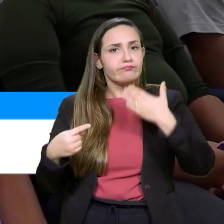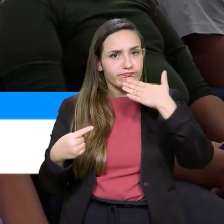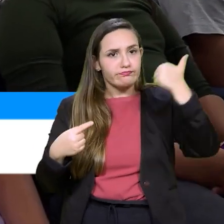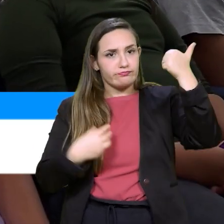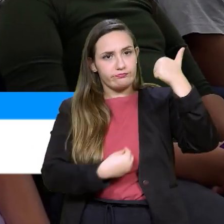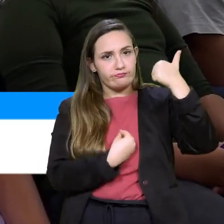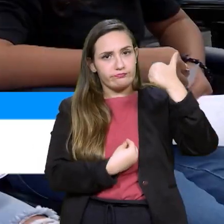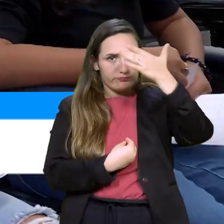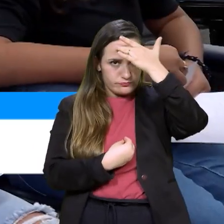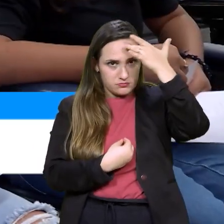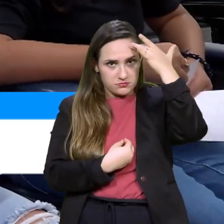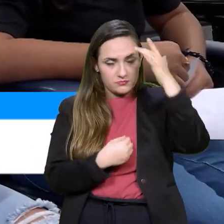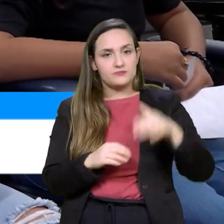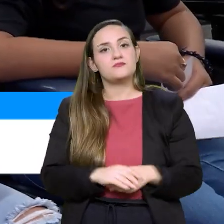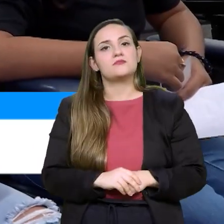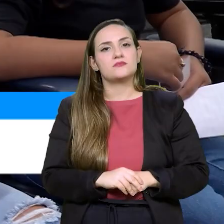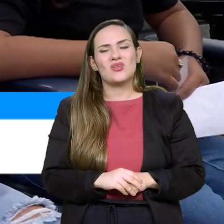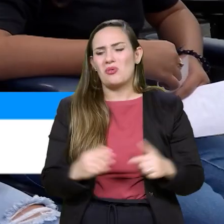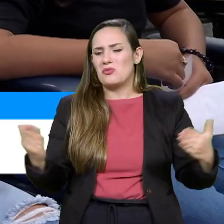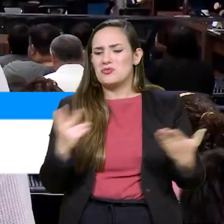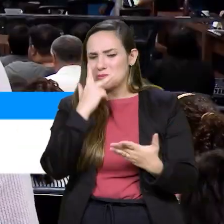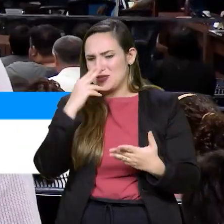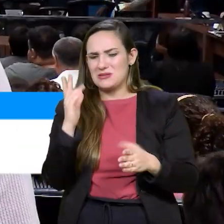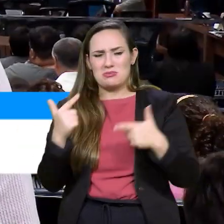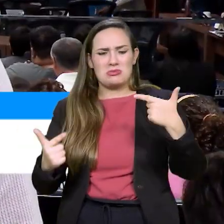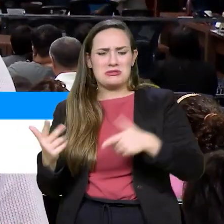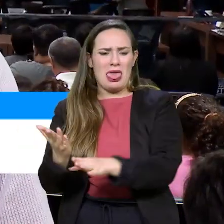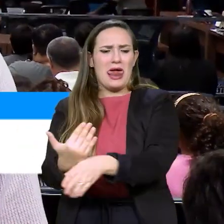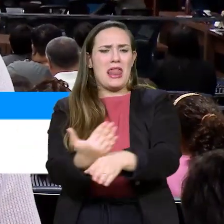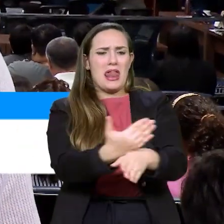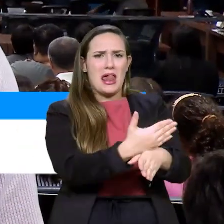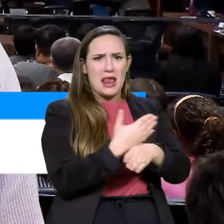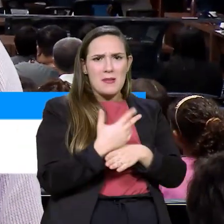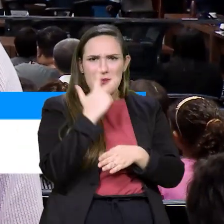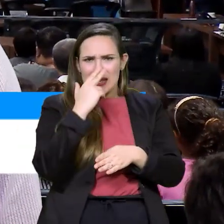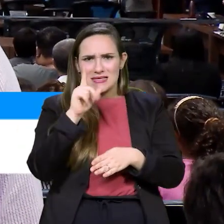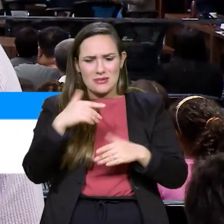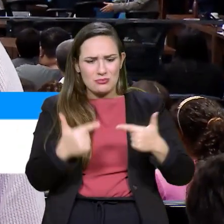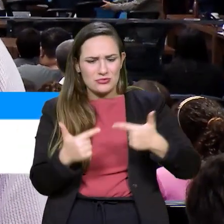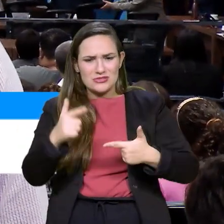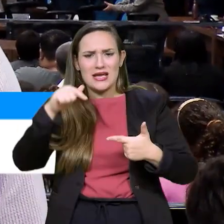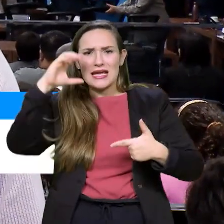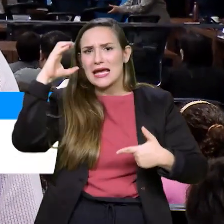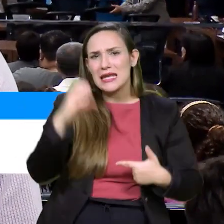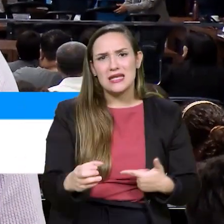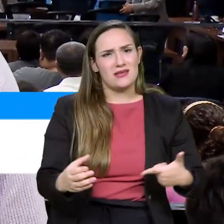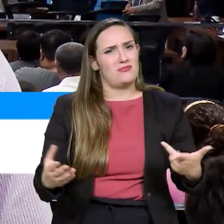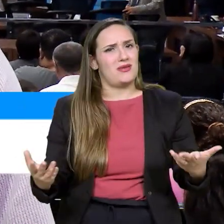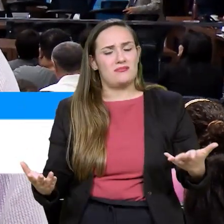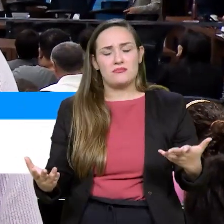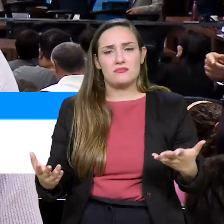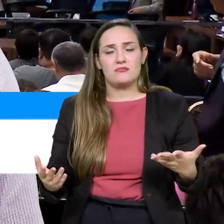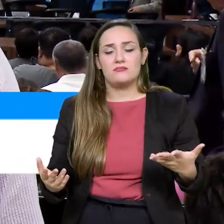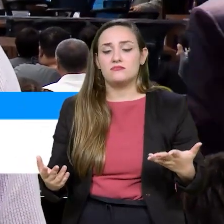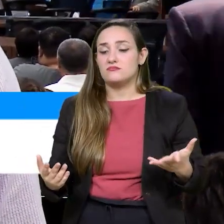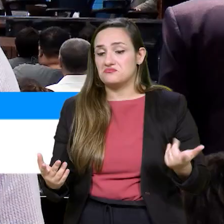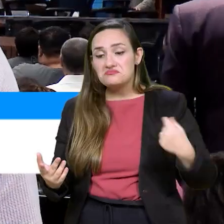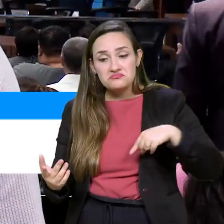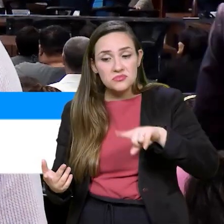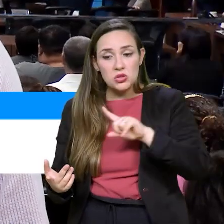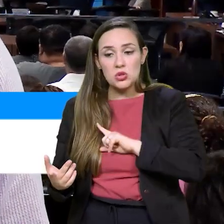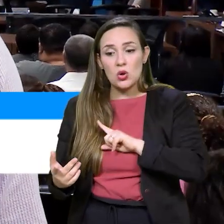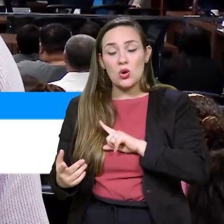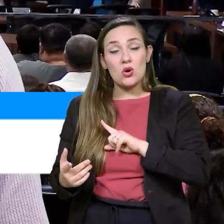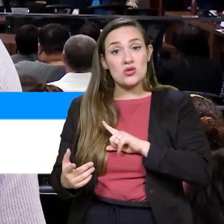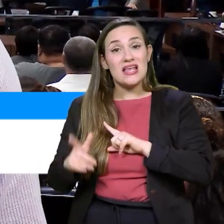pode ser debatida para mudar a vida das pessoas. A gente tem uma banalização da política, a gente tem uma criminalização da